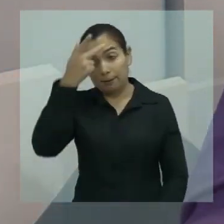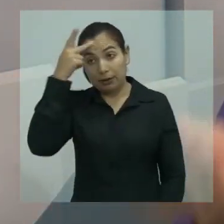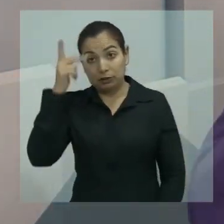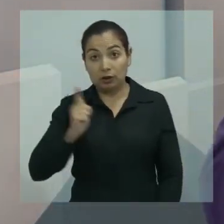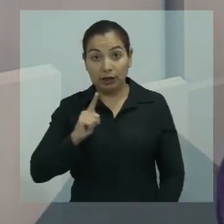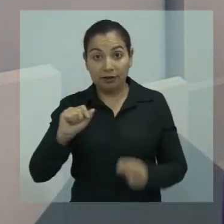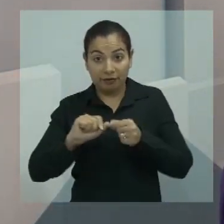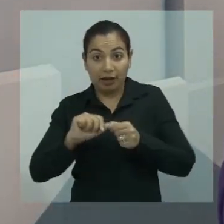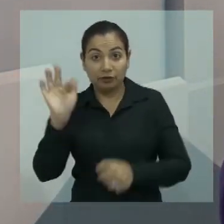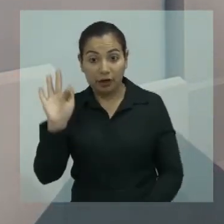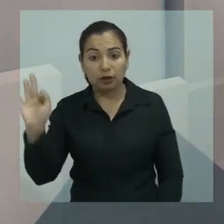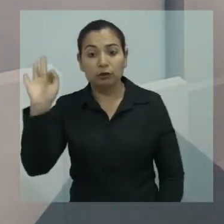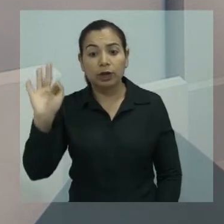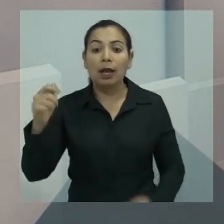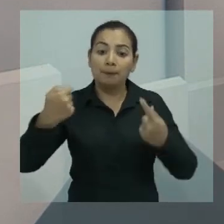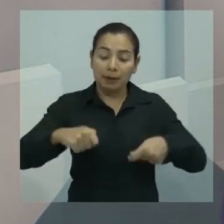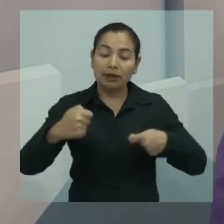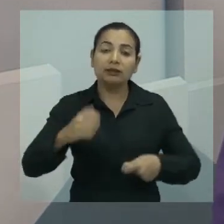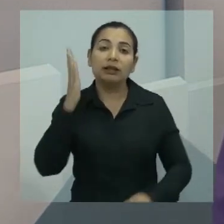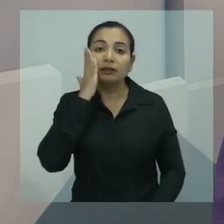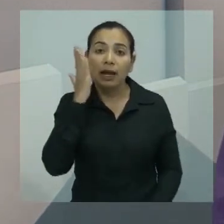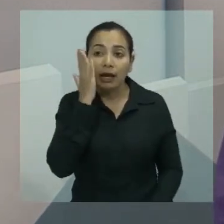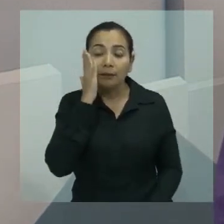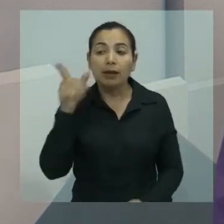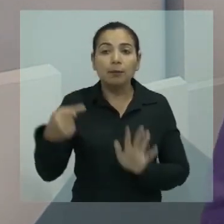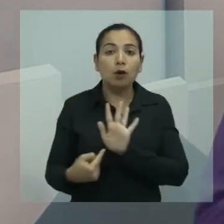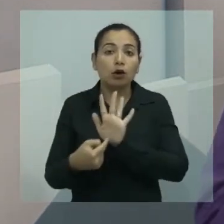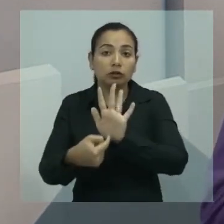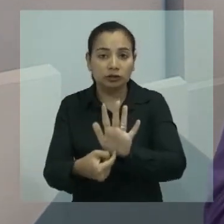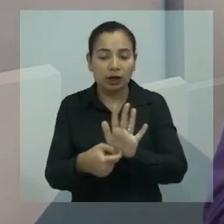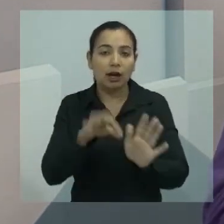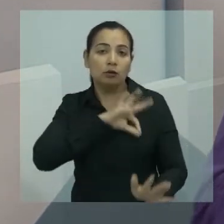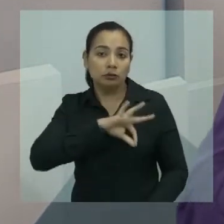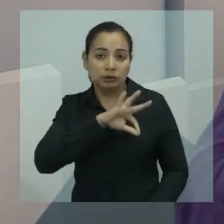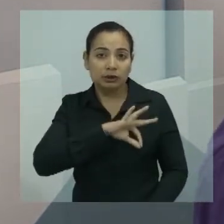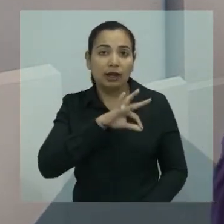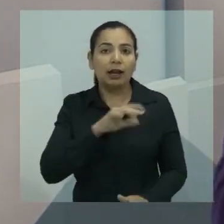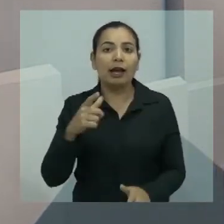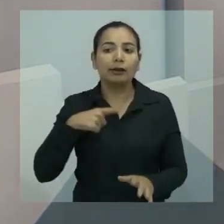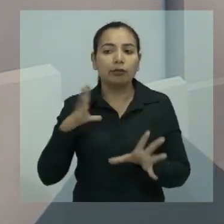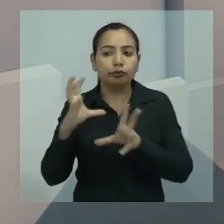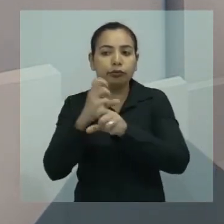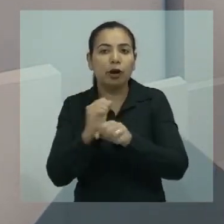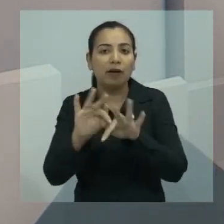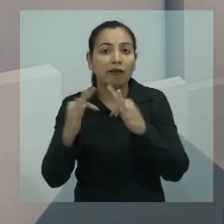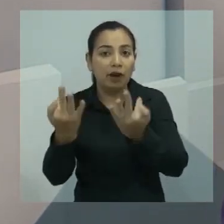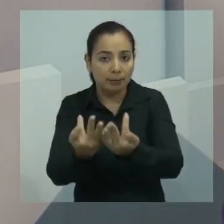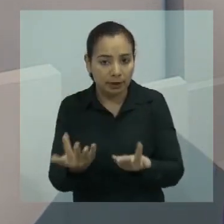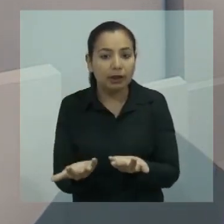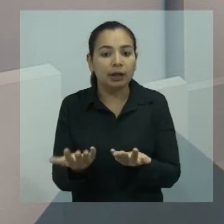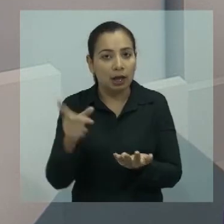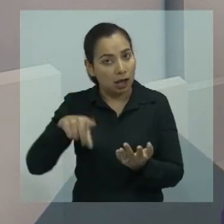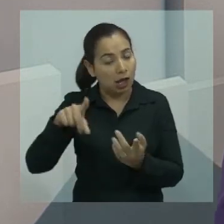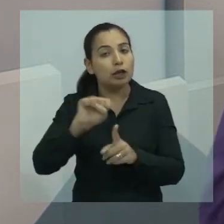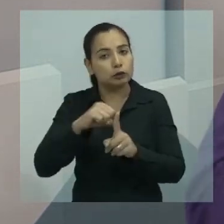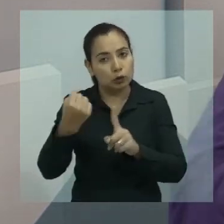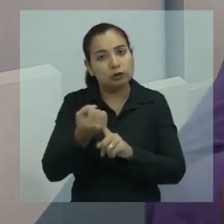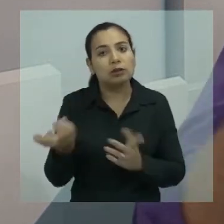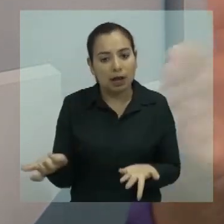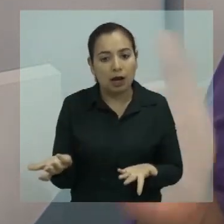condições de acesso. Porque um aluno, por exemplo, que faz a universidade, ele tem a capacidade de modificar o perfil da renda